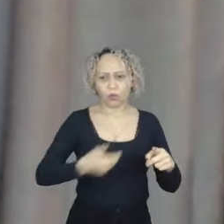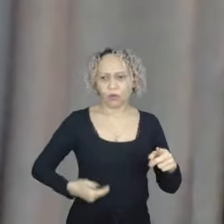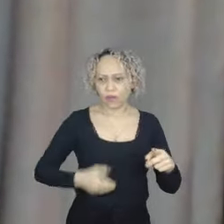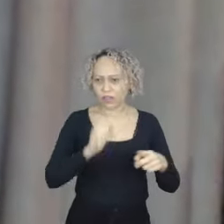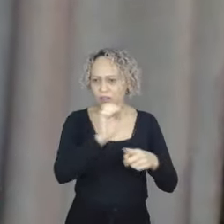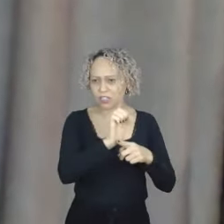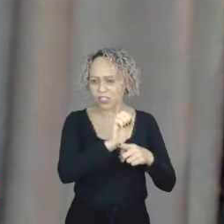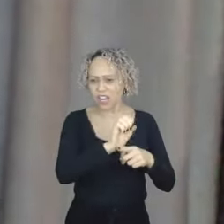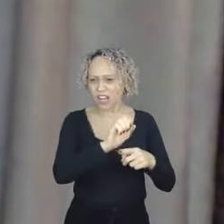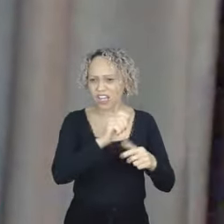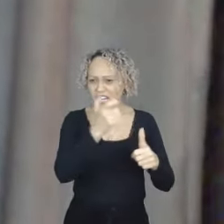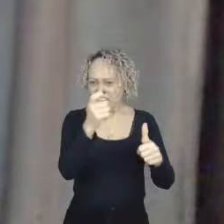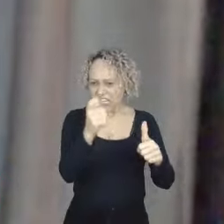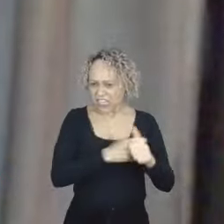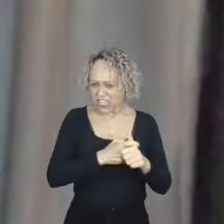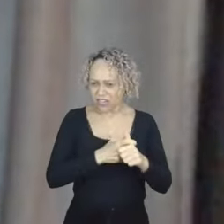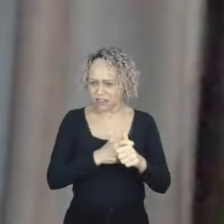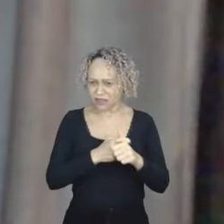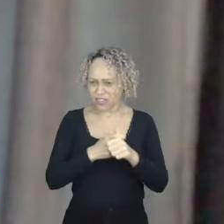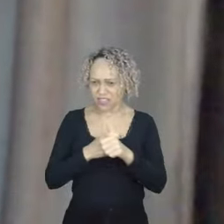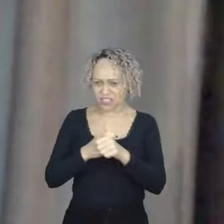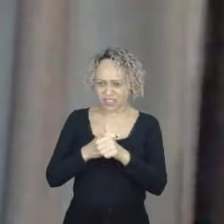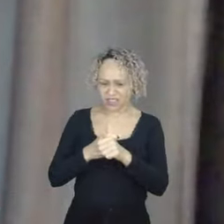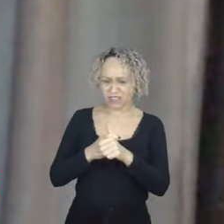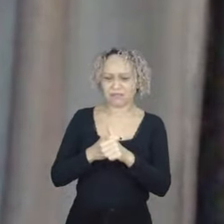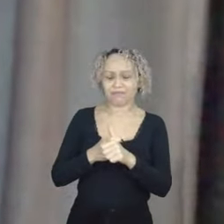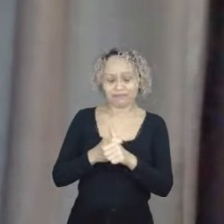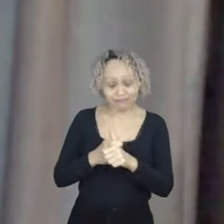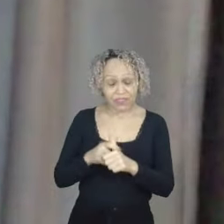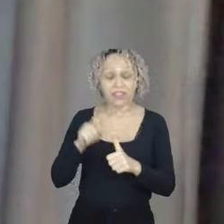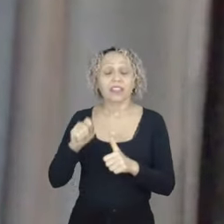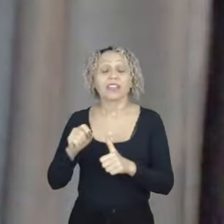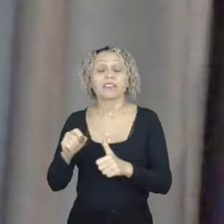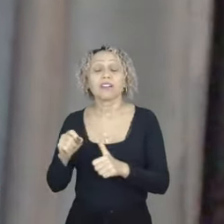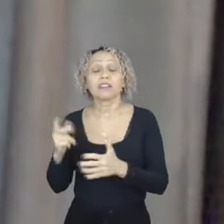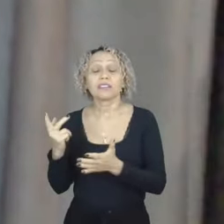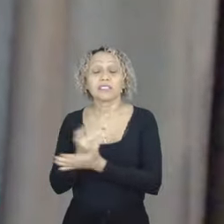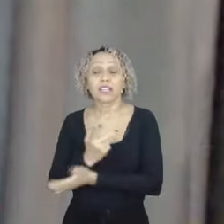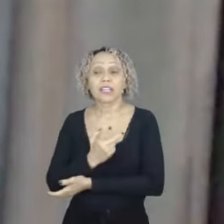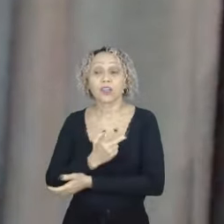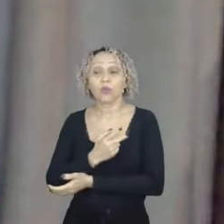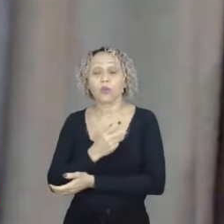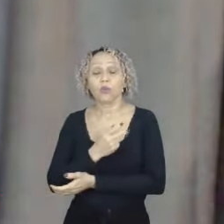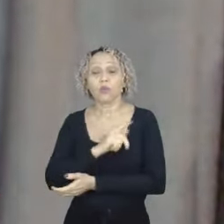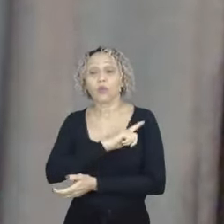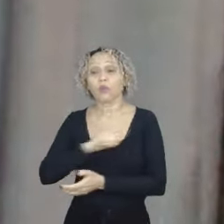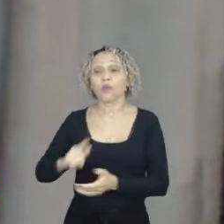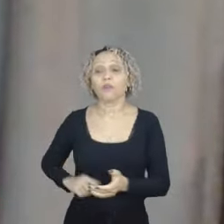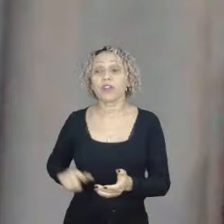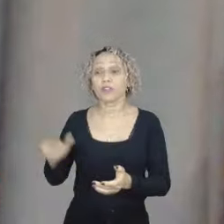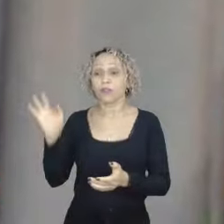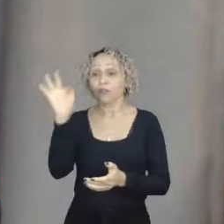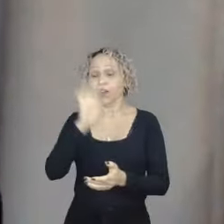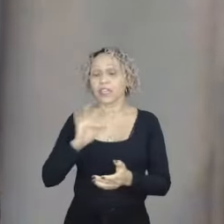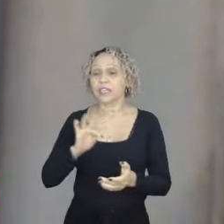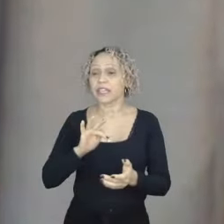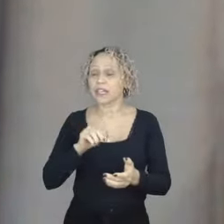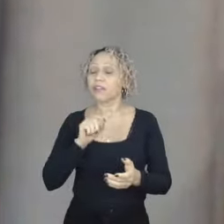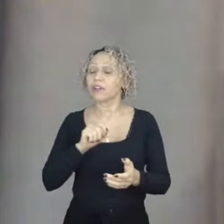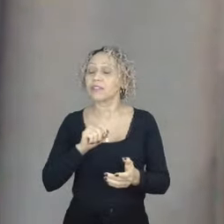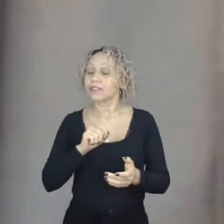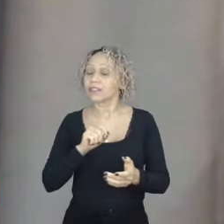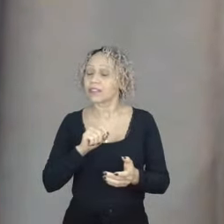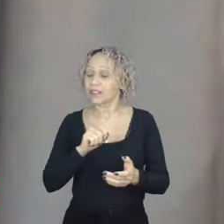um ciclo longo de crescimento econômico e nós precisamos preparar a nossa juventude para ocupar esses postos de